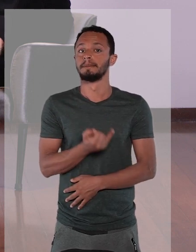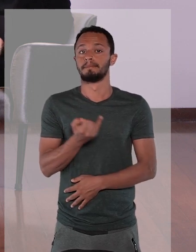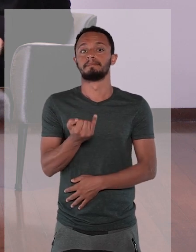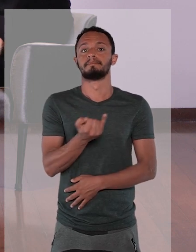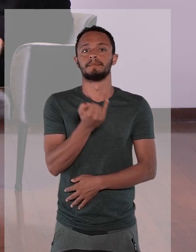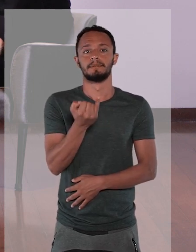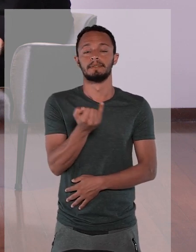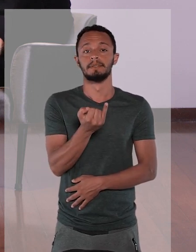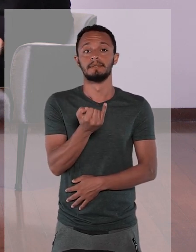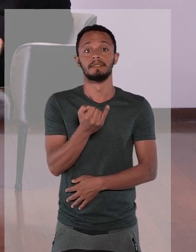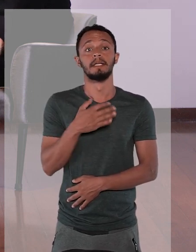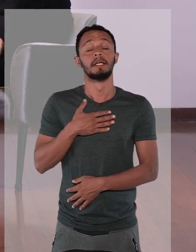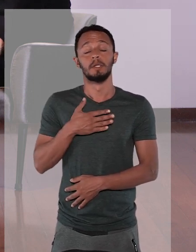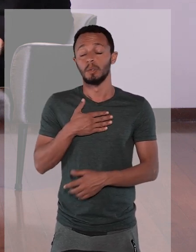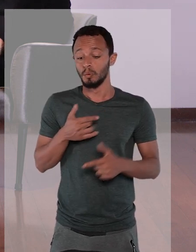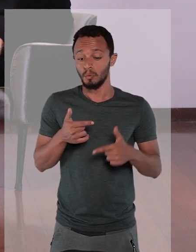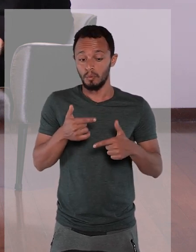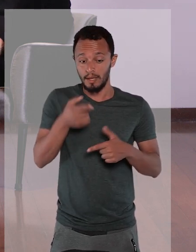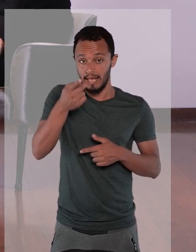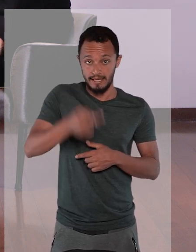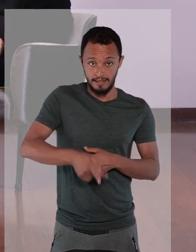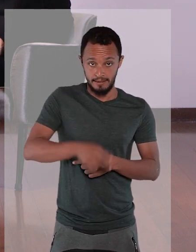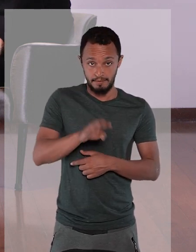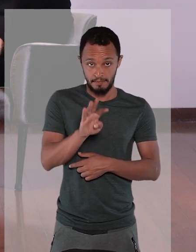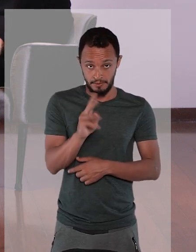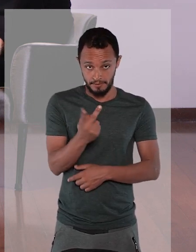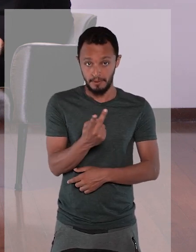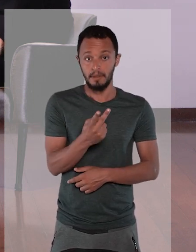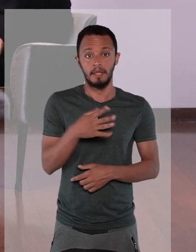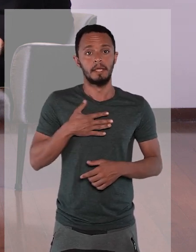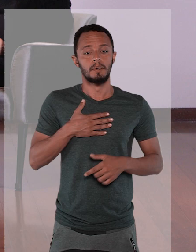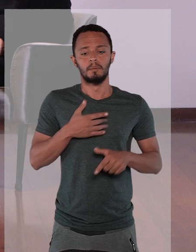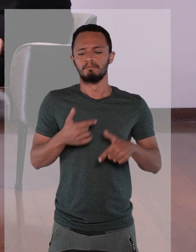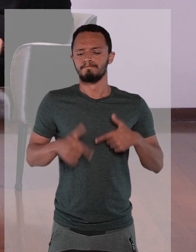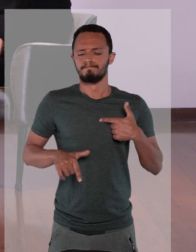pesado com as escolas aqui em Belo Horizonte, né? Porque,